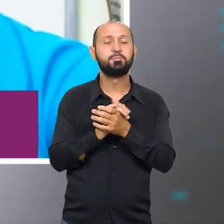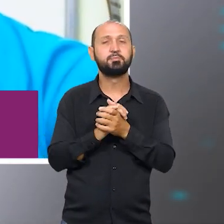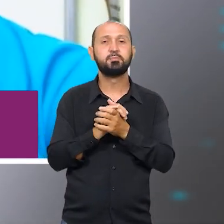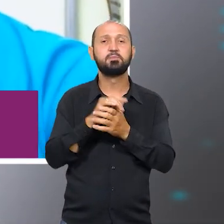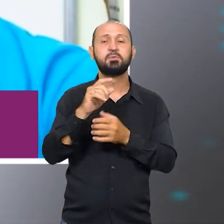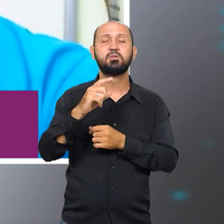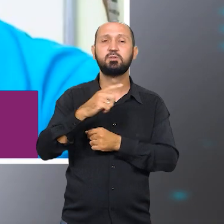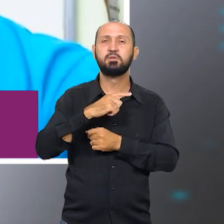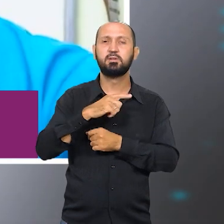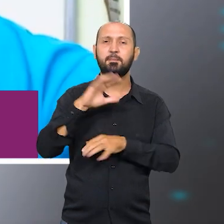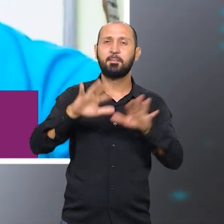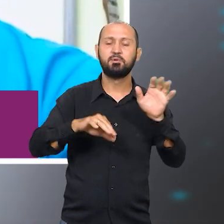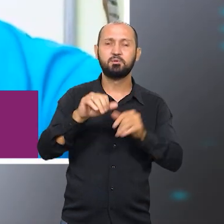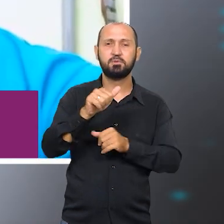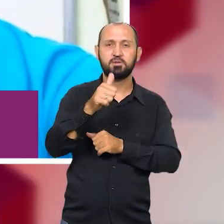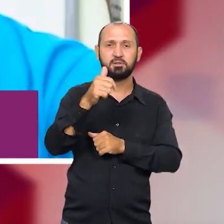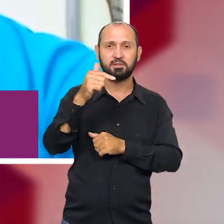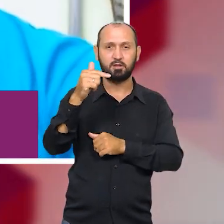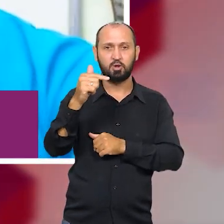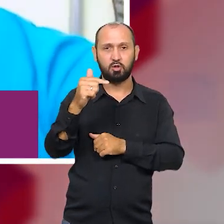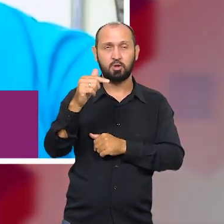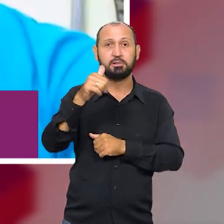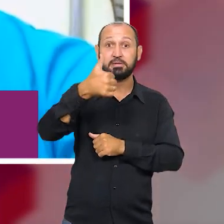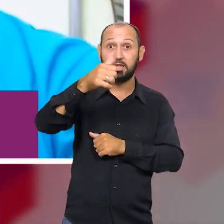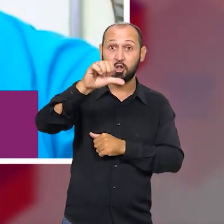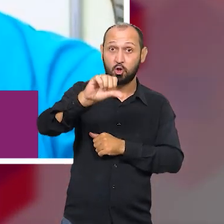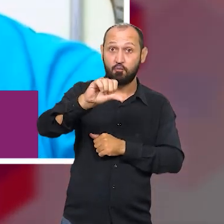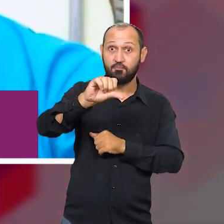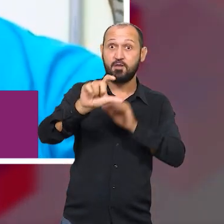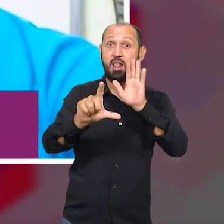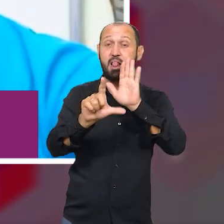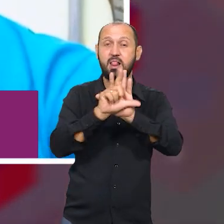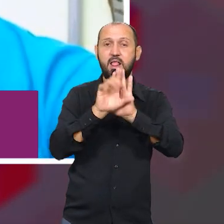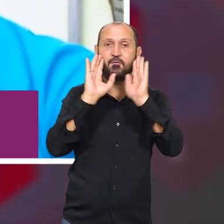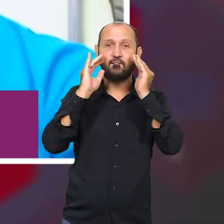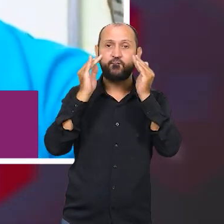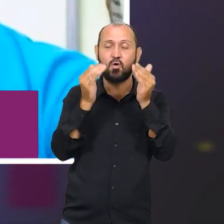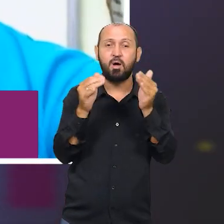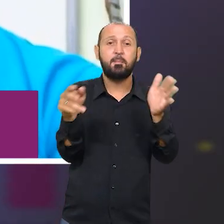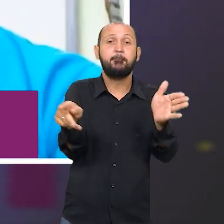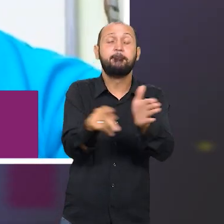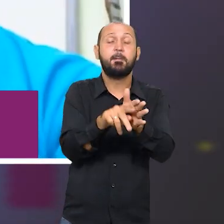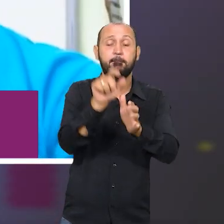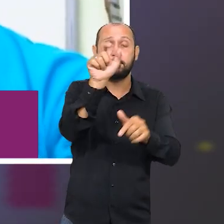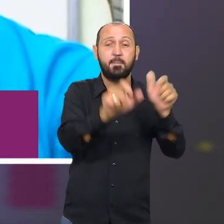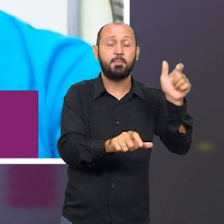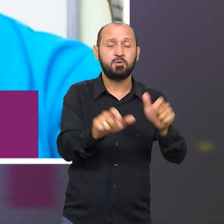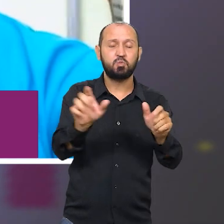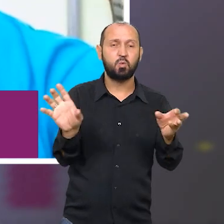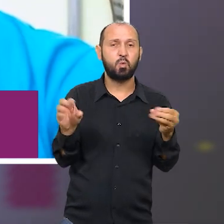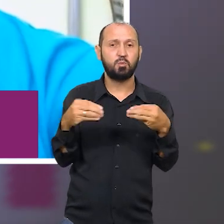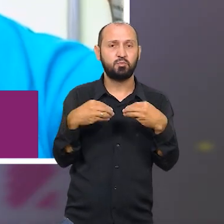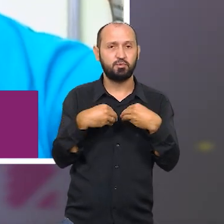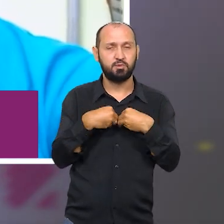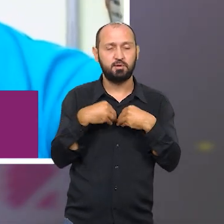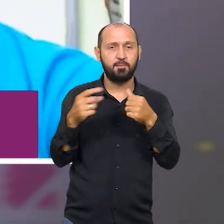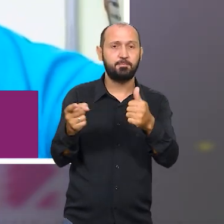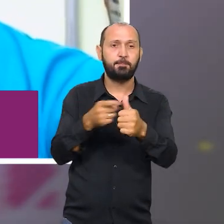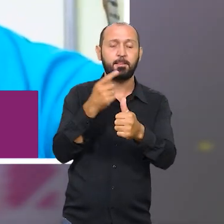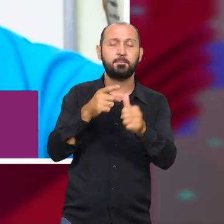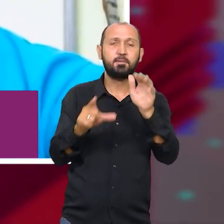tem um total de 19 leis voltadas para pessoas com transtorno do espectro autista. A primeira lei